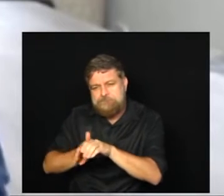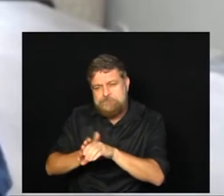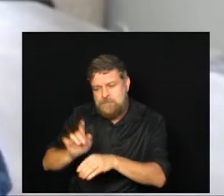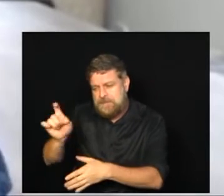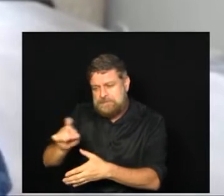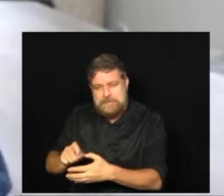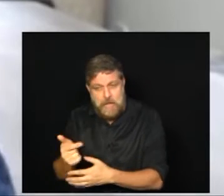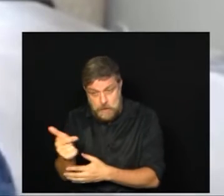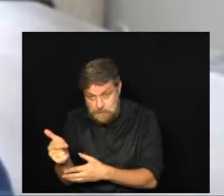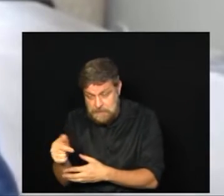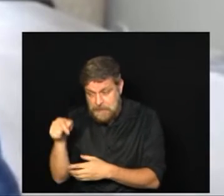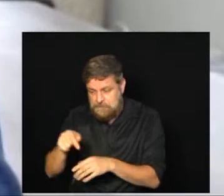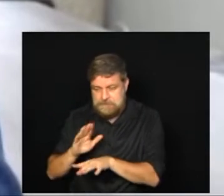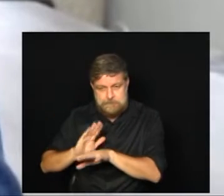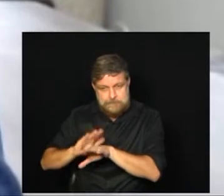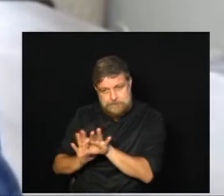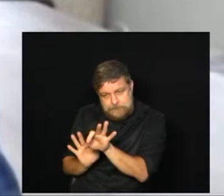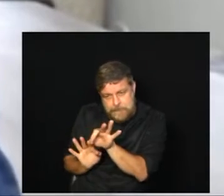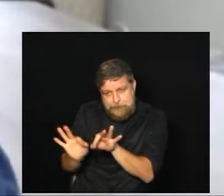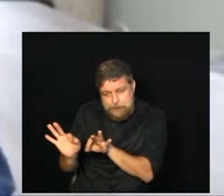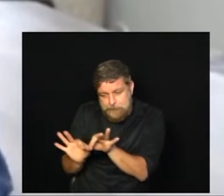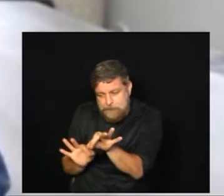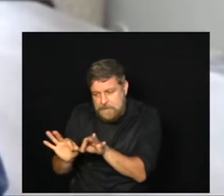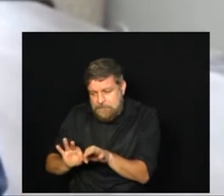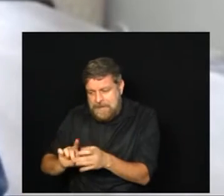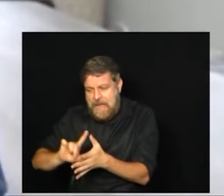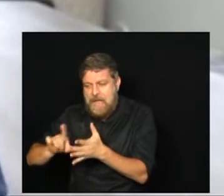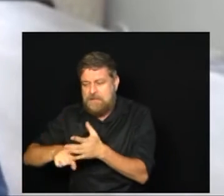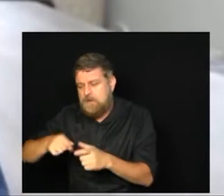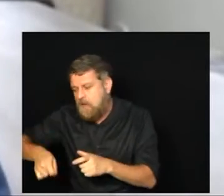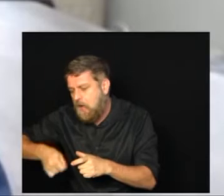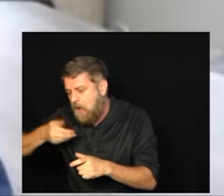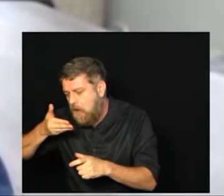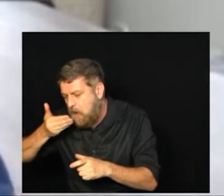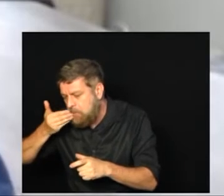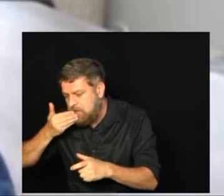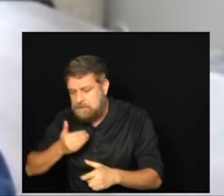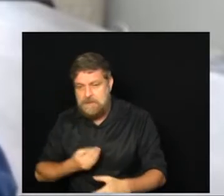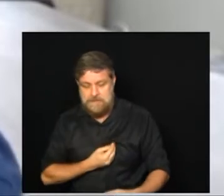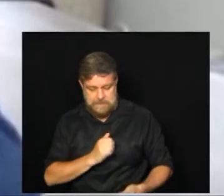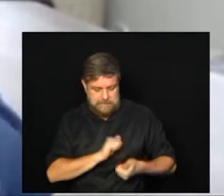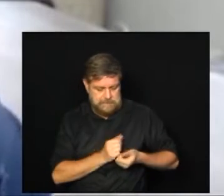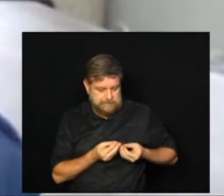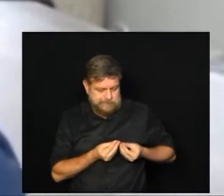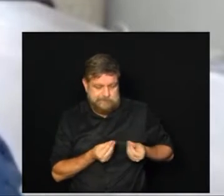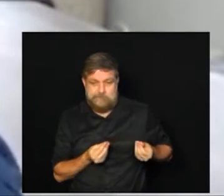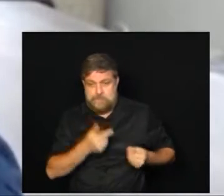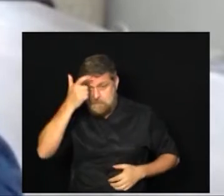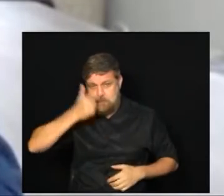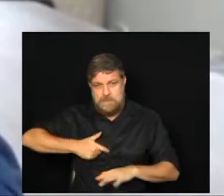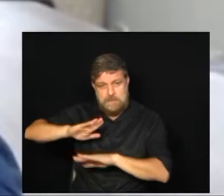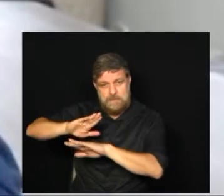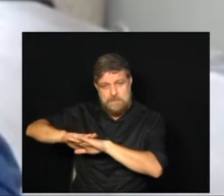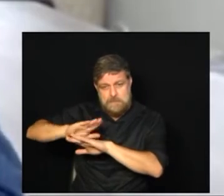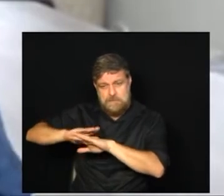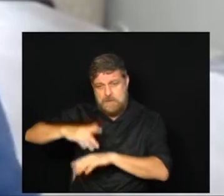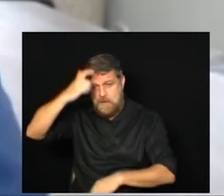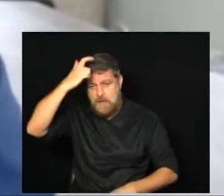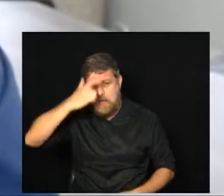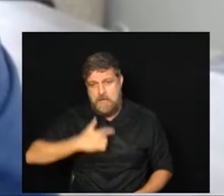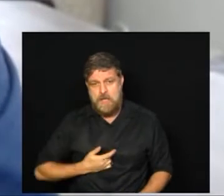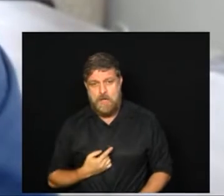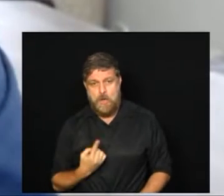e você mesmo preparar essa comida, você vai ganhar qualidade de vida. Eu simplesmente fazendo isso, em um